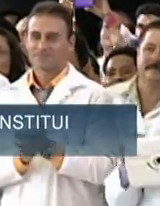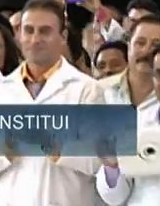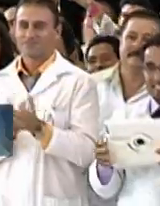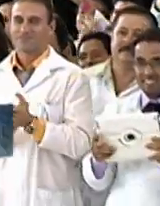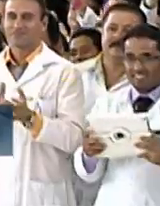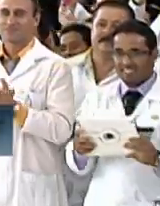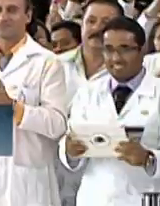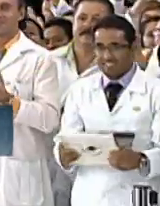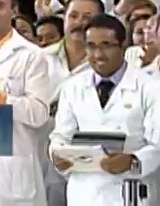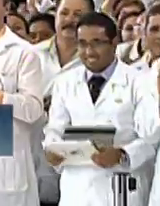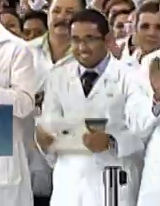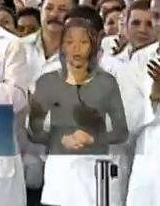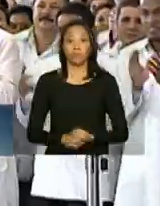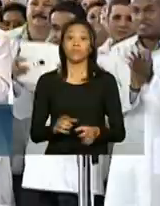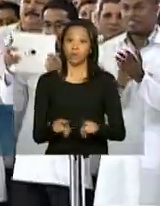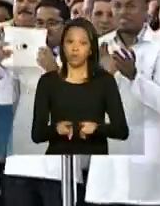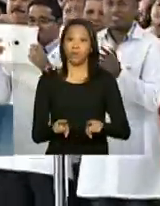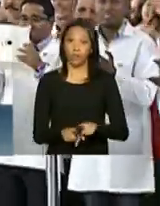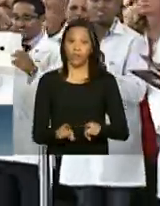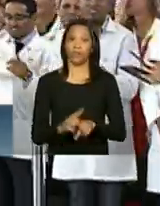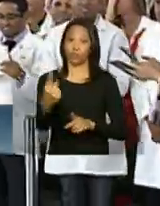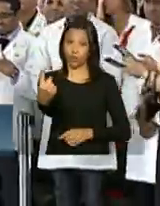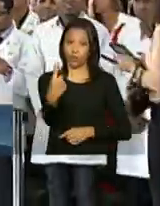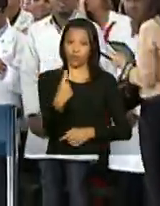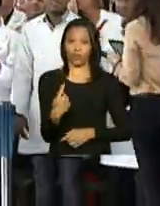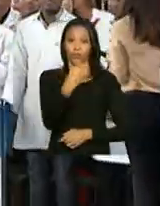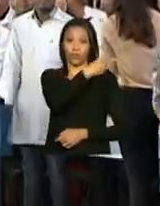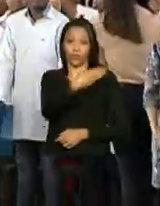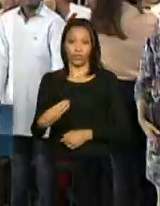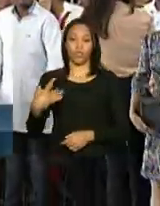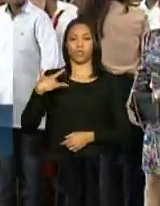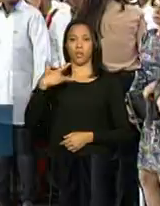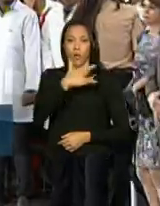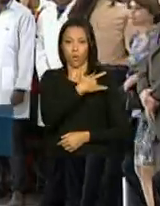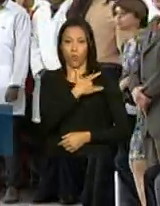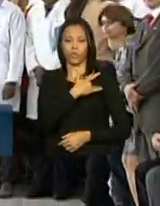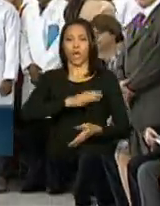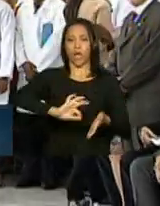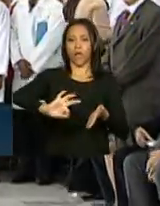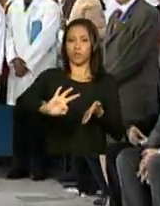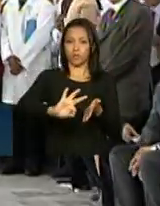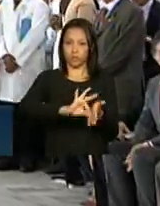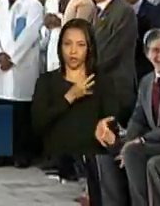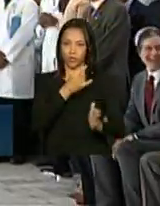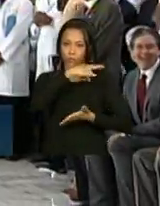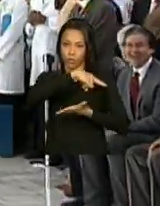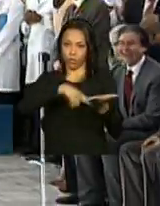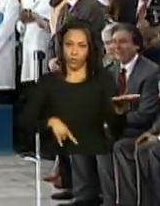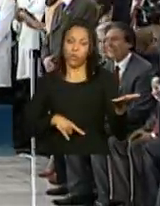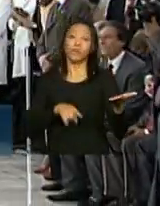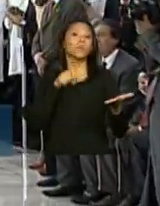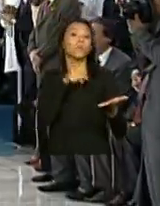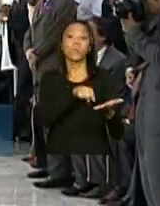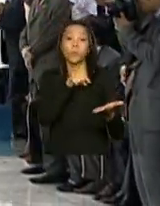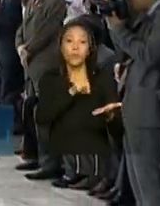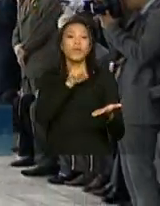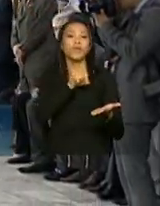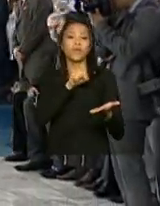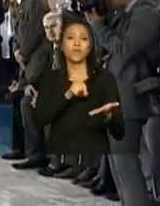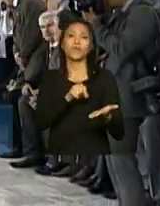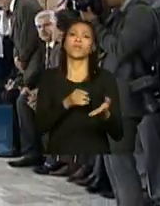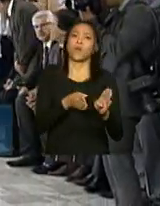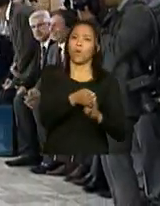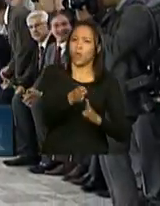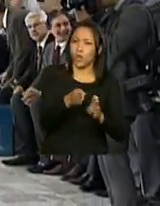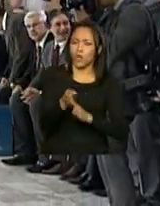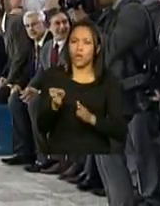Convidamos também o ministro da Saúde, Alexandre Padilha, a assinar portaria ministerial que disciplina a emissão do